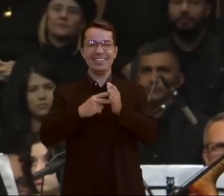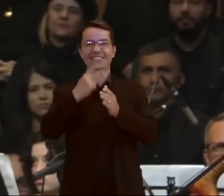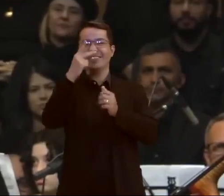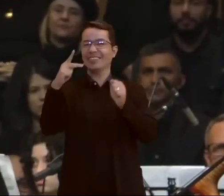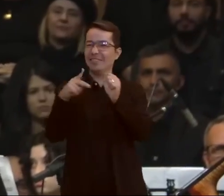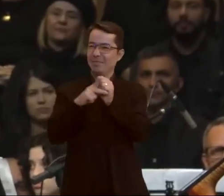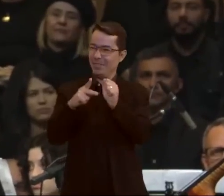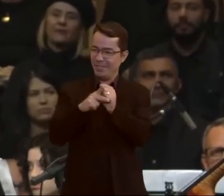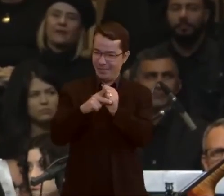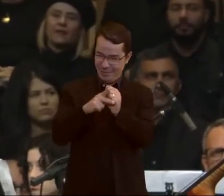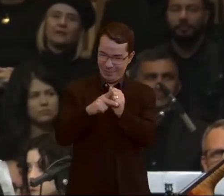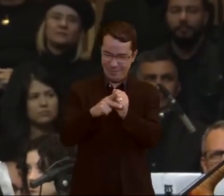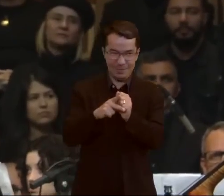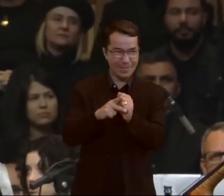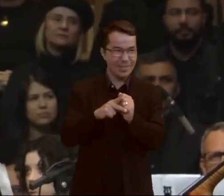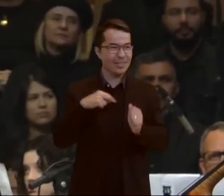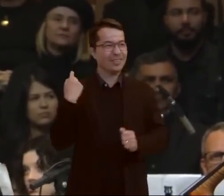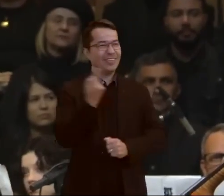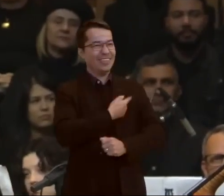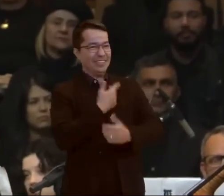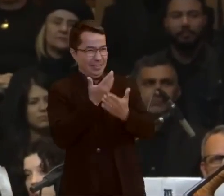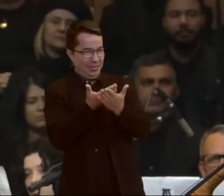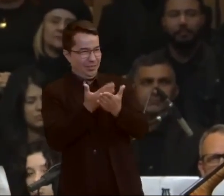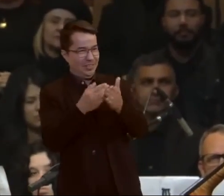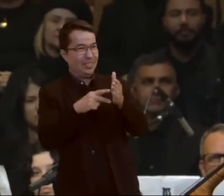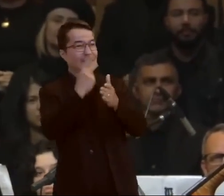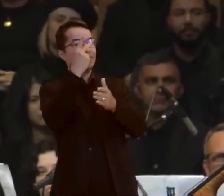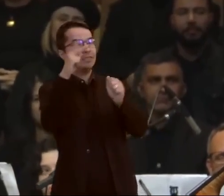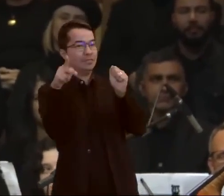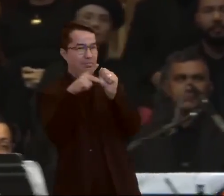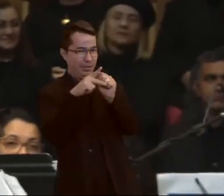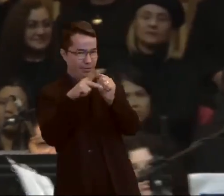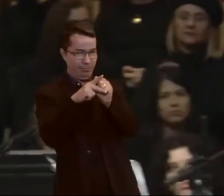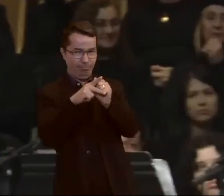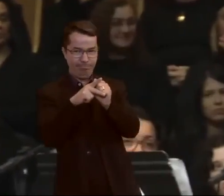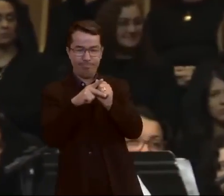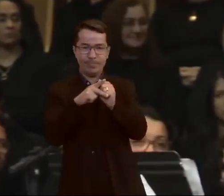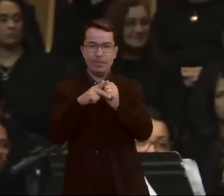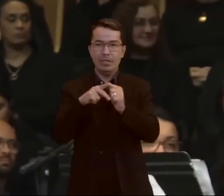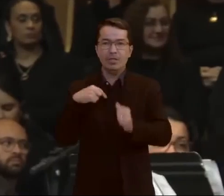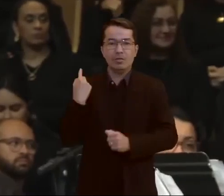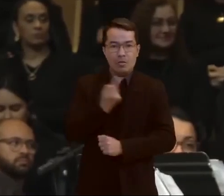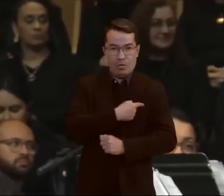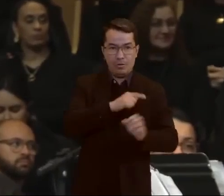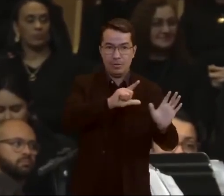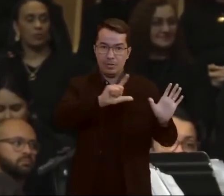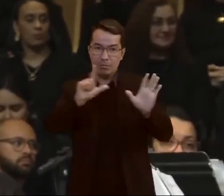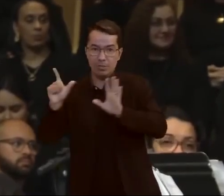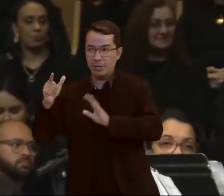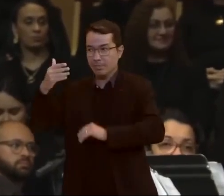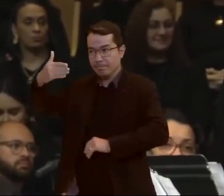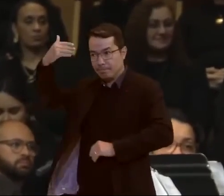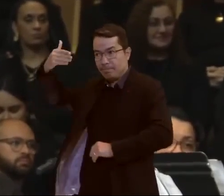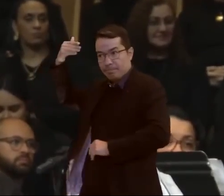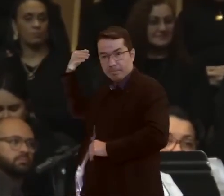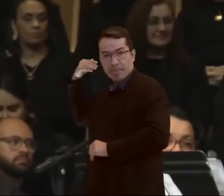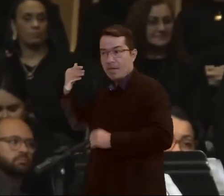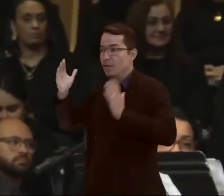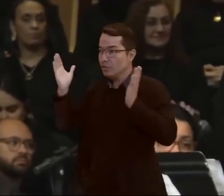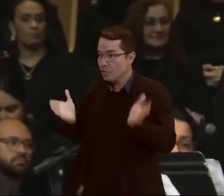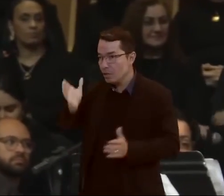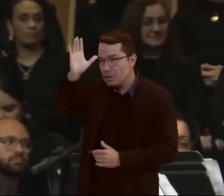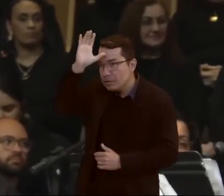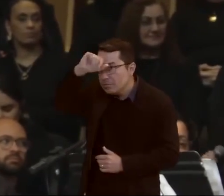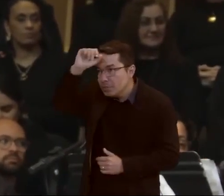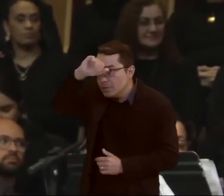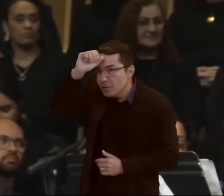e durante essas semanas anteriores, a gente tem aprendido uma lição, né? O tema